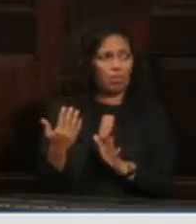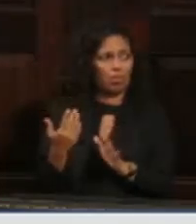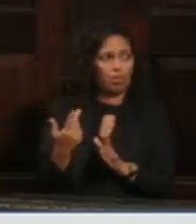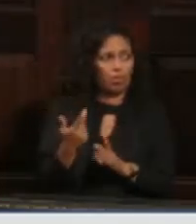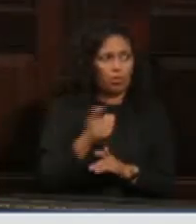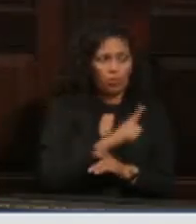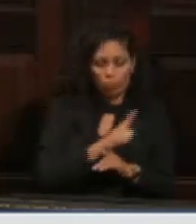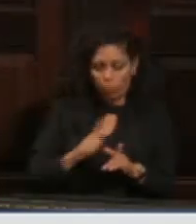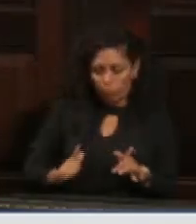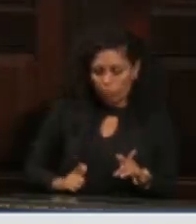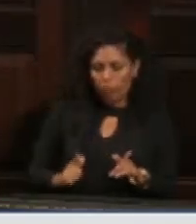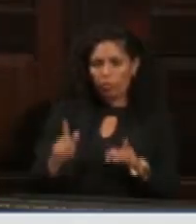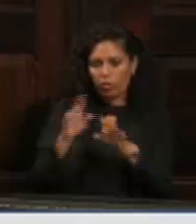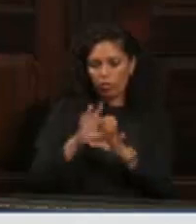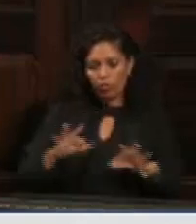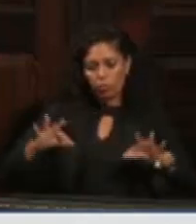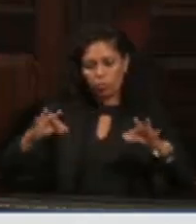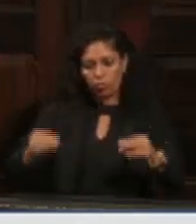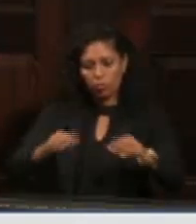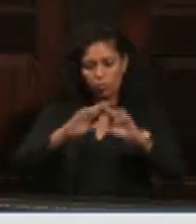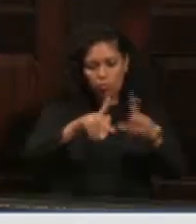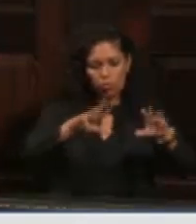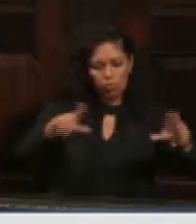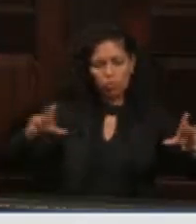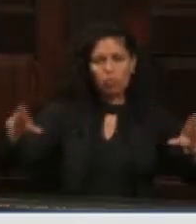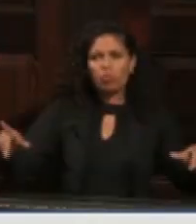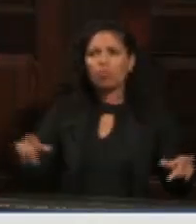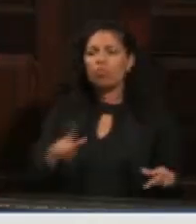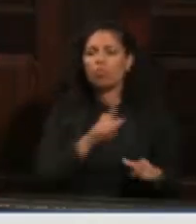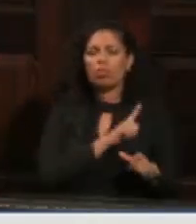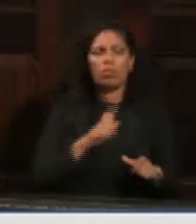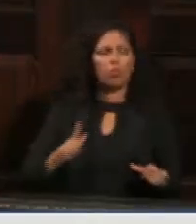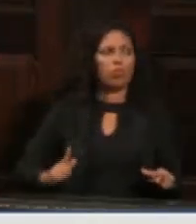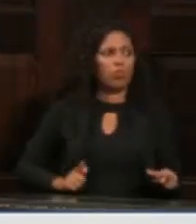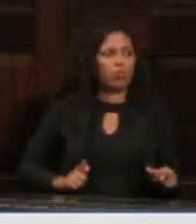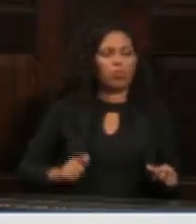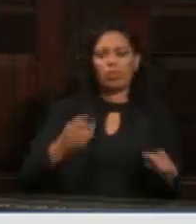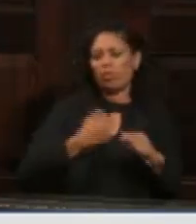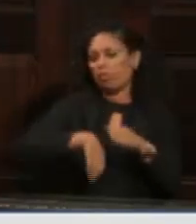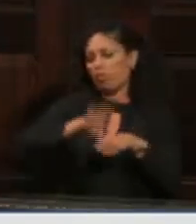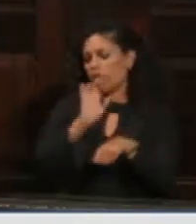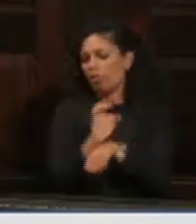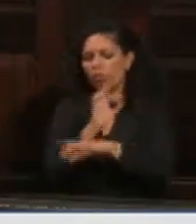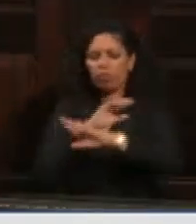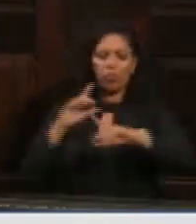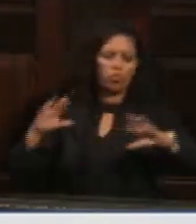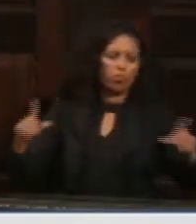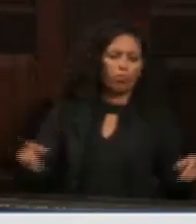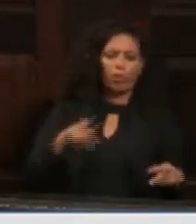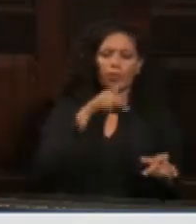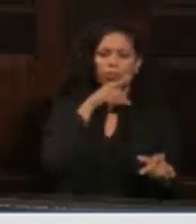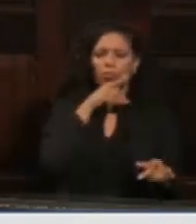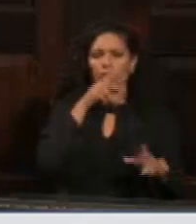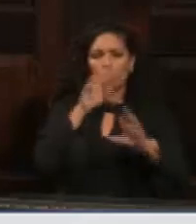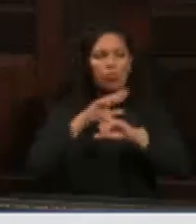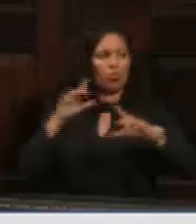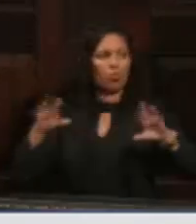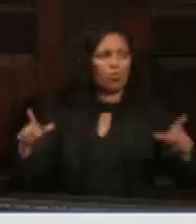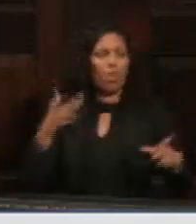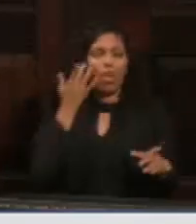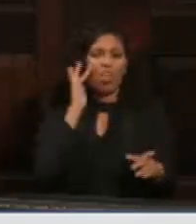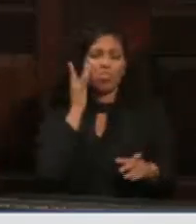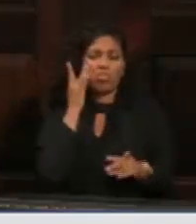geral no Brasil, educação, de diferentes governos, quero aqui dizer, em diferentes estados, de diferentes partidos, acham que